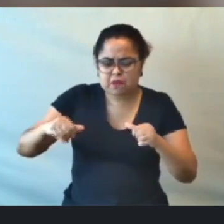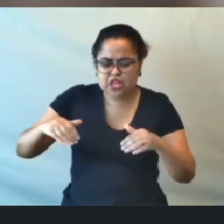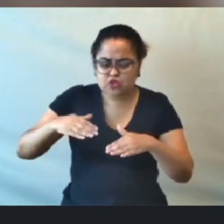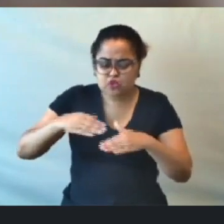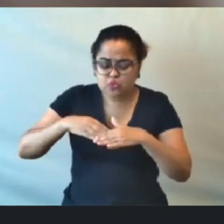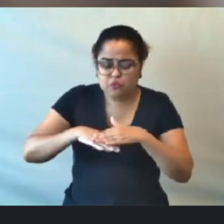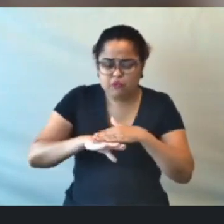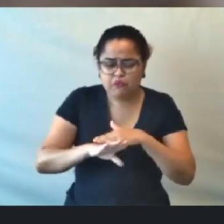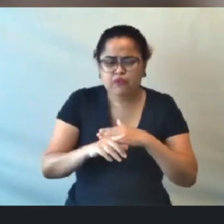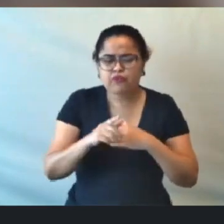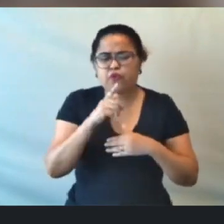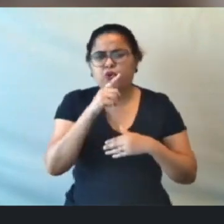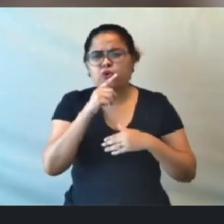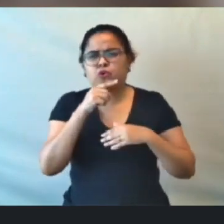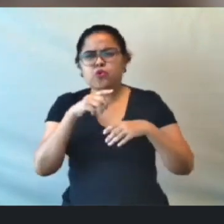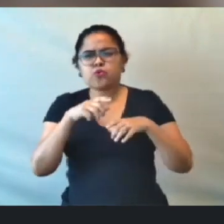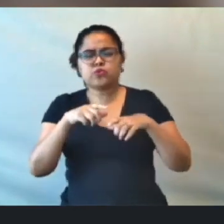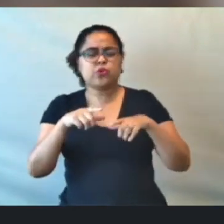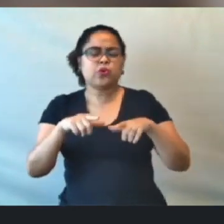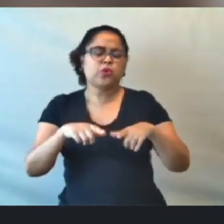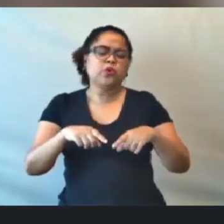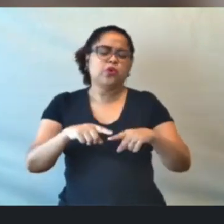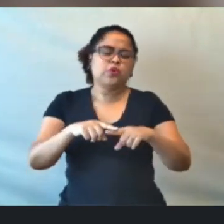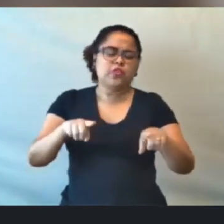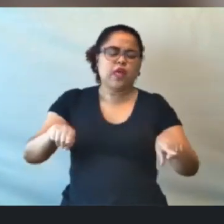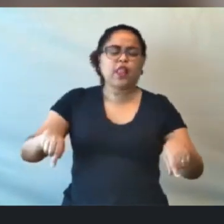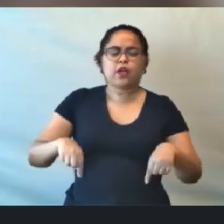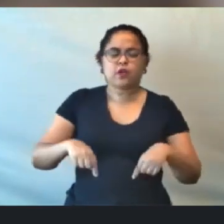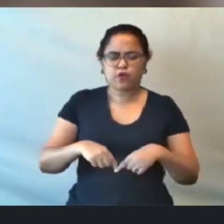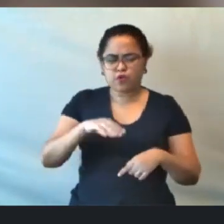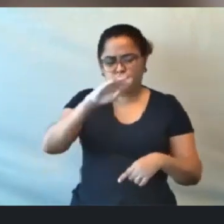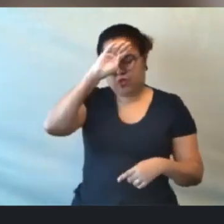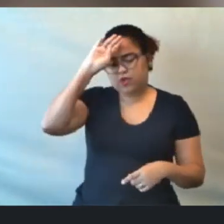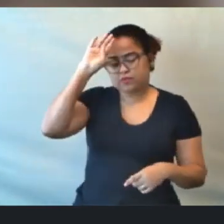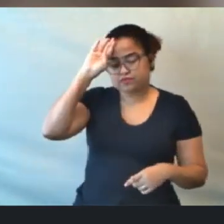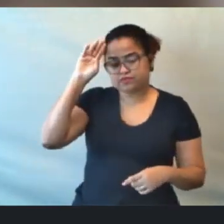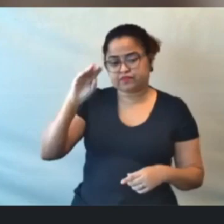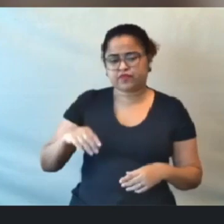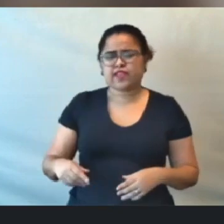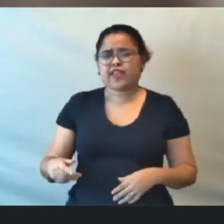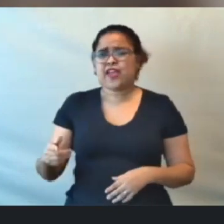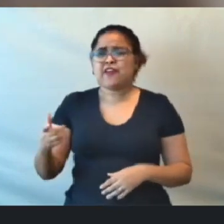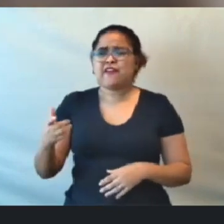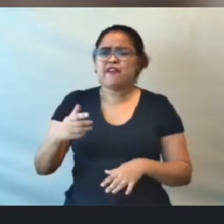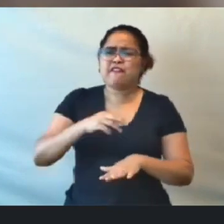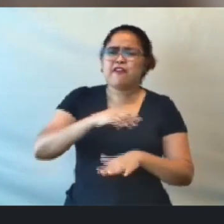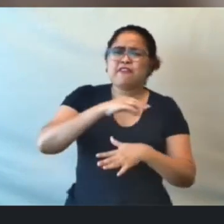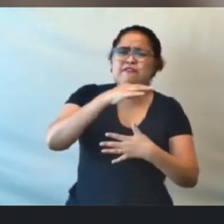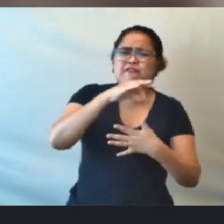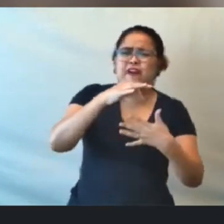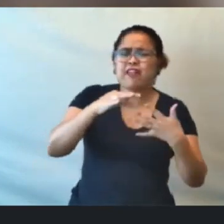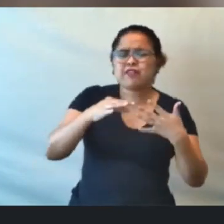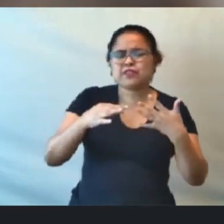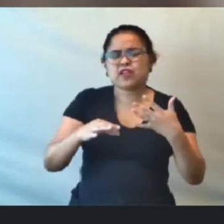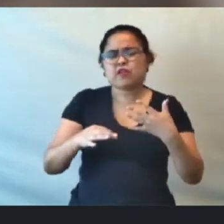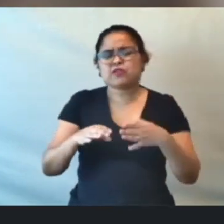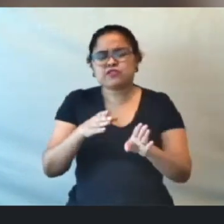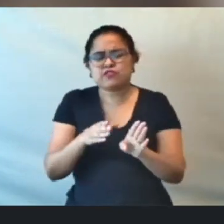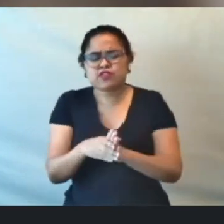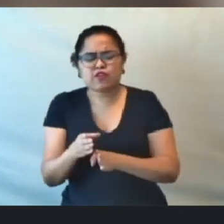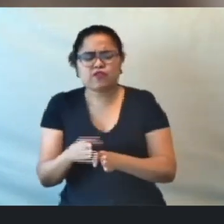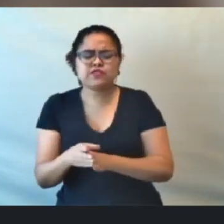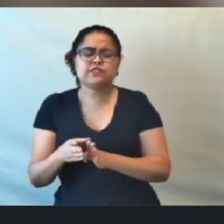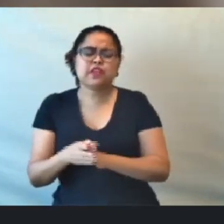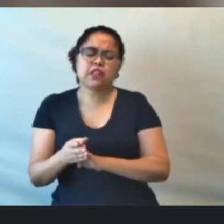água. Então, tem uma série de outras coisas que a gente aconselhou, baseado na literatura, que eu saiba, estavam sendo